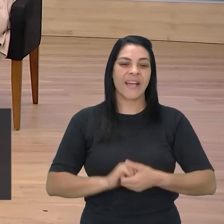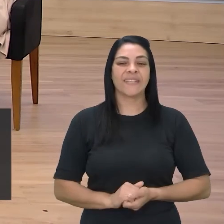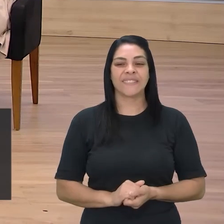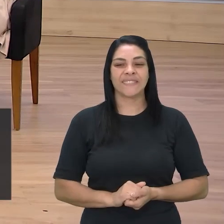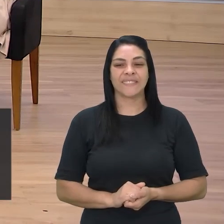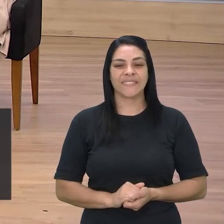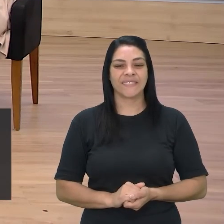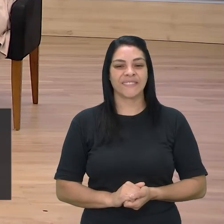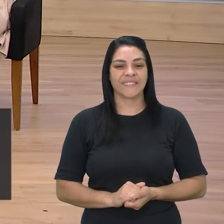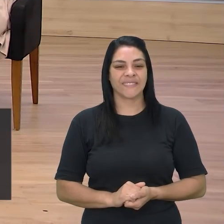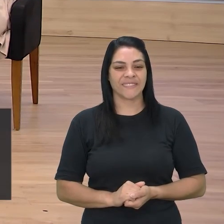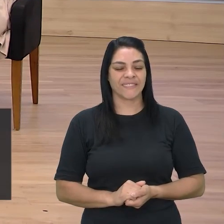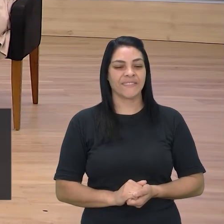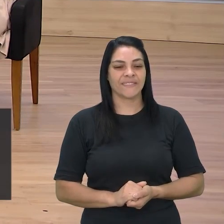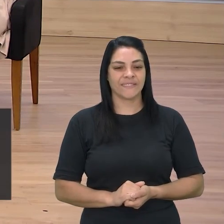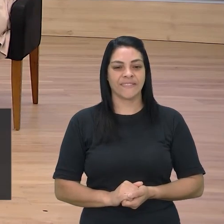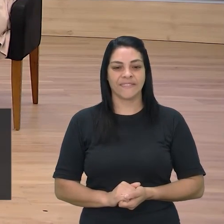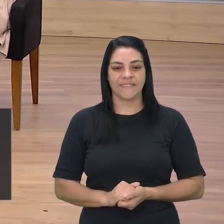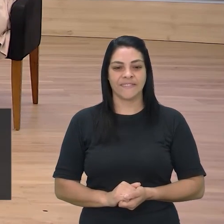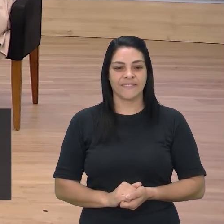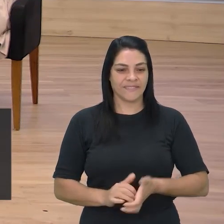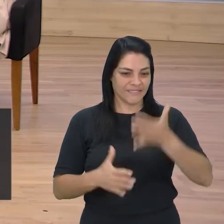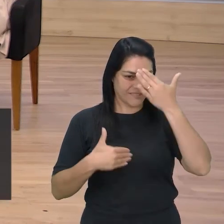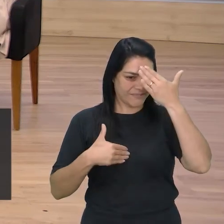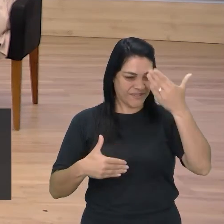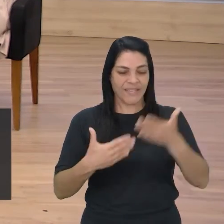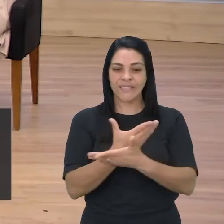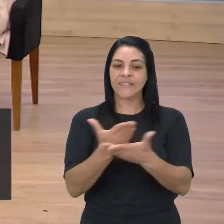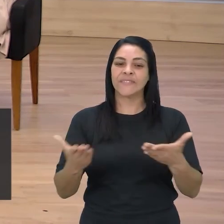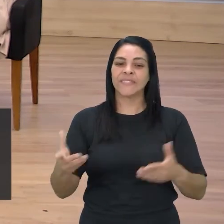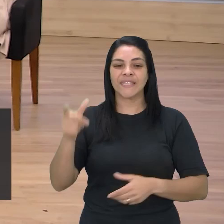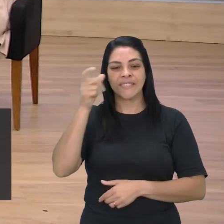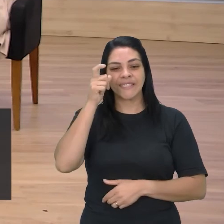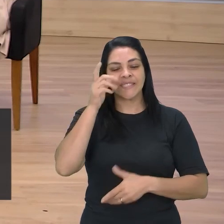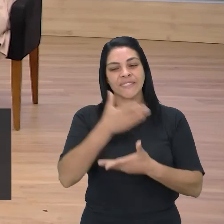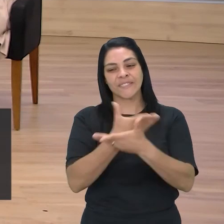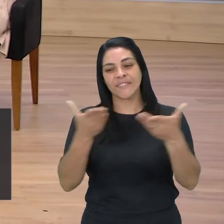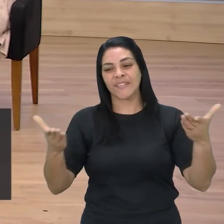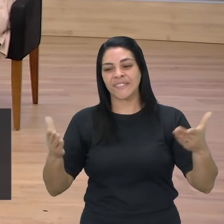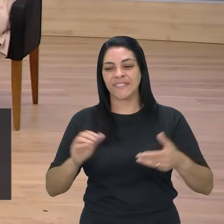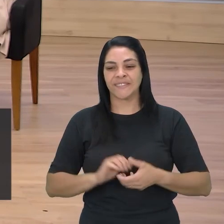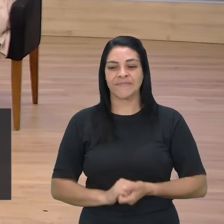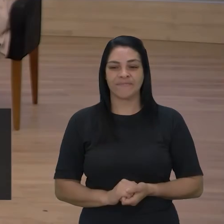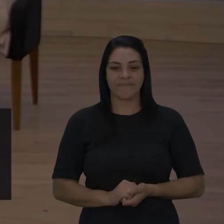Gabriela. Obrigada, Andréia. Obrigada. E obrigada a você que está aí assistindo a gente.